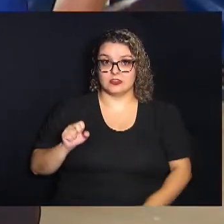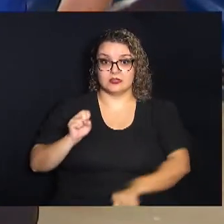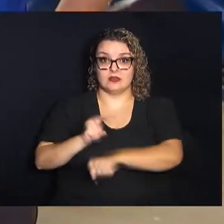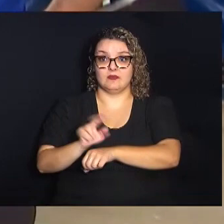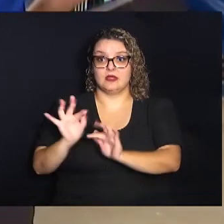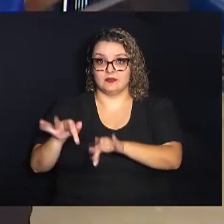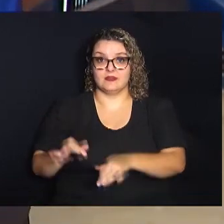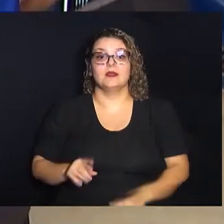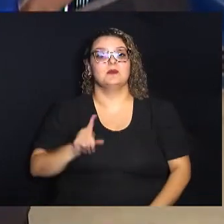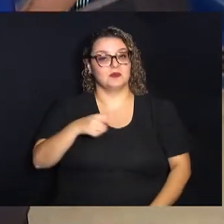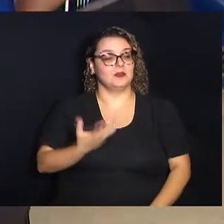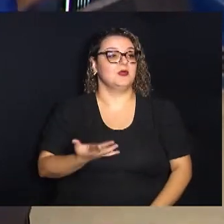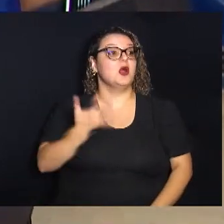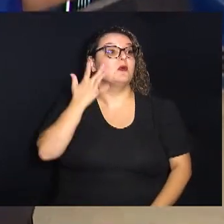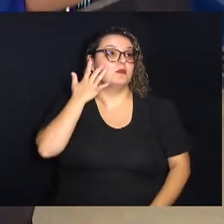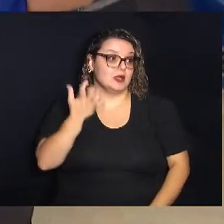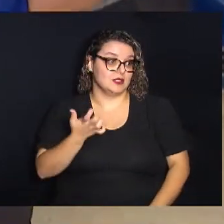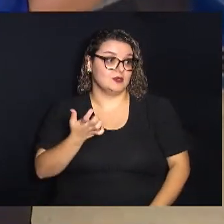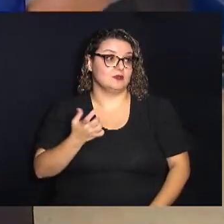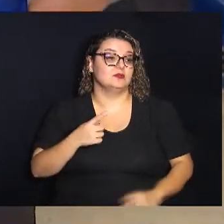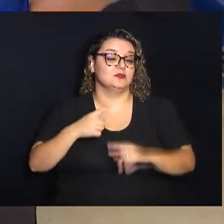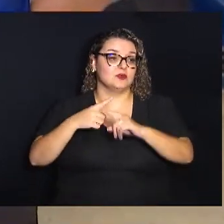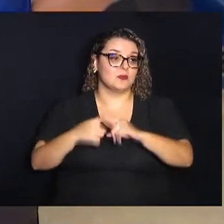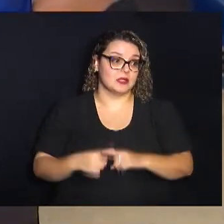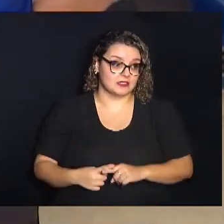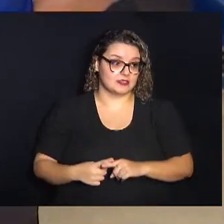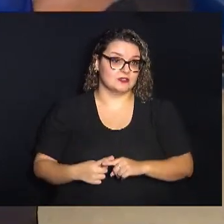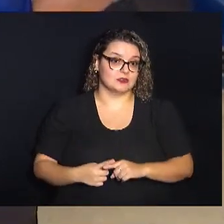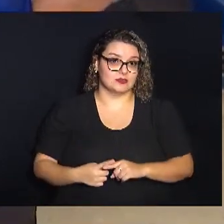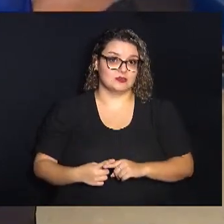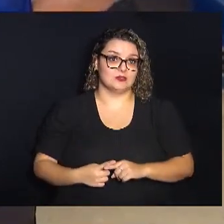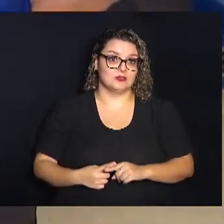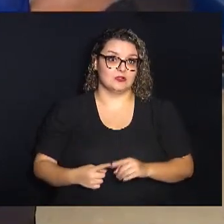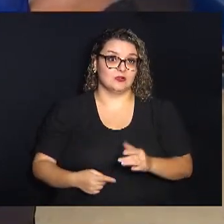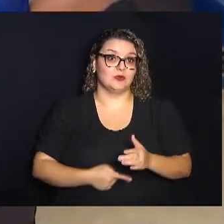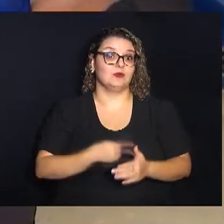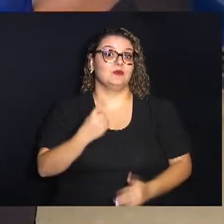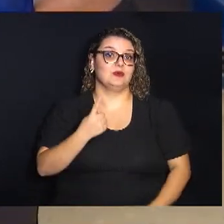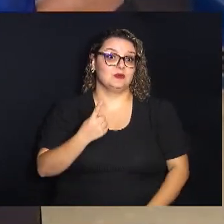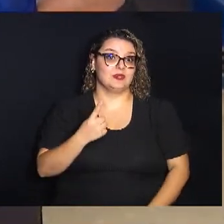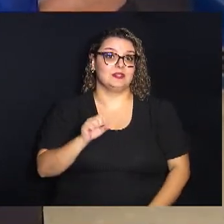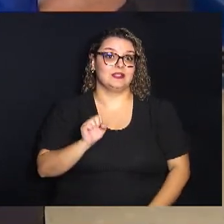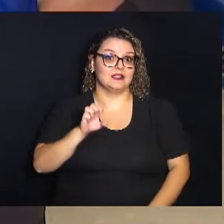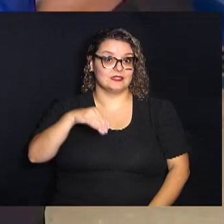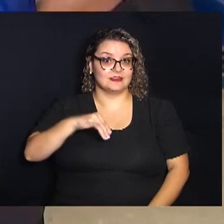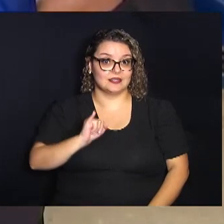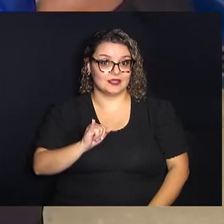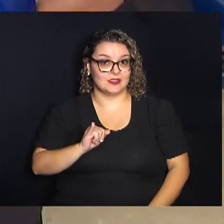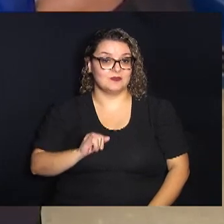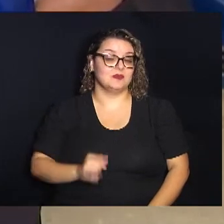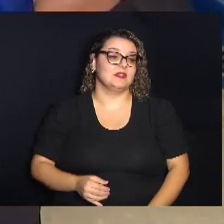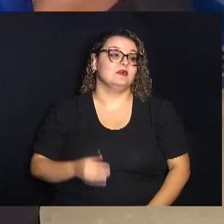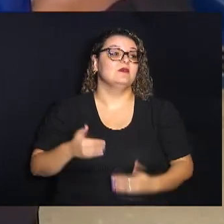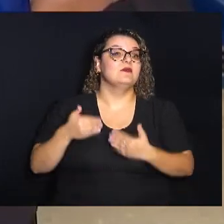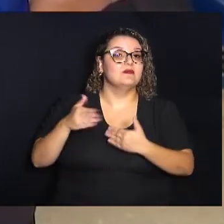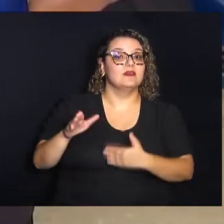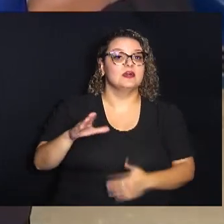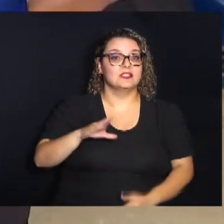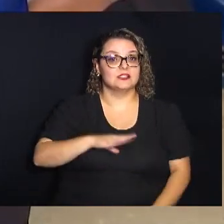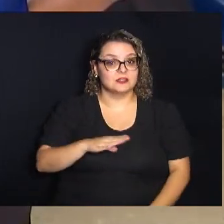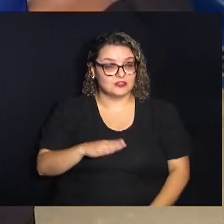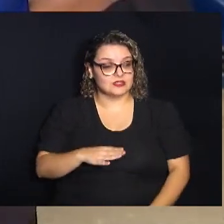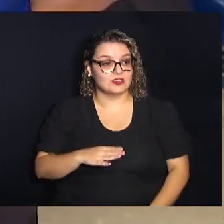Bom, é isso aí. Amanhã, portanto, então, jogo, não é? O primeiro aí da fase semifinal, fora de casa, contra